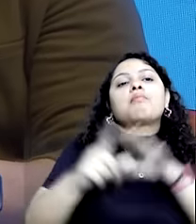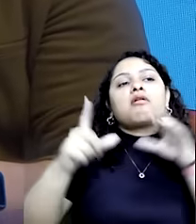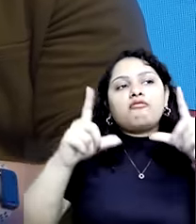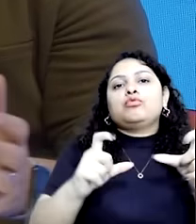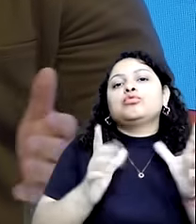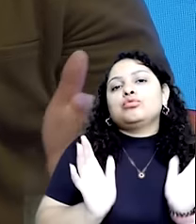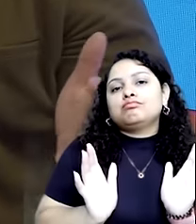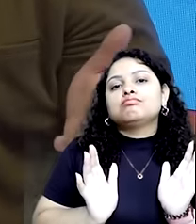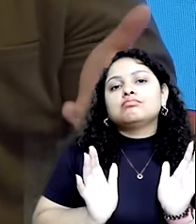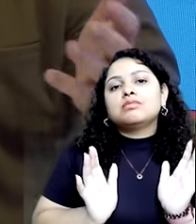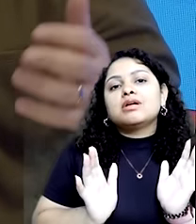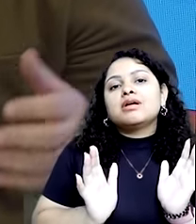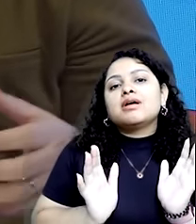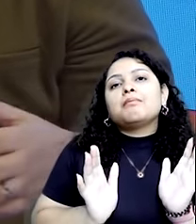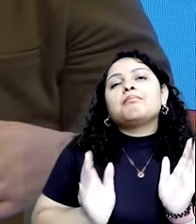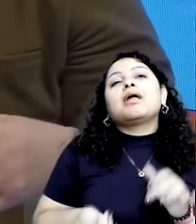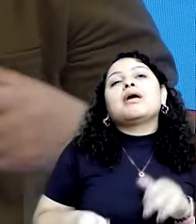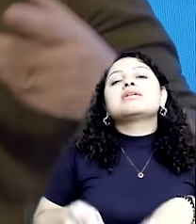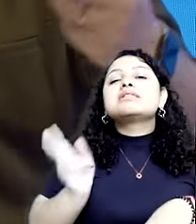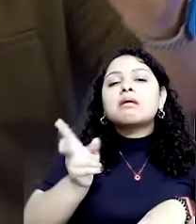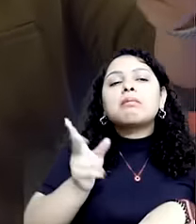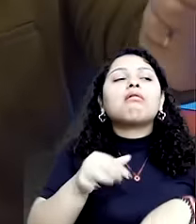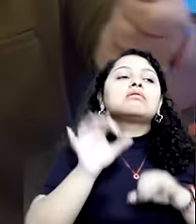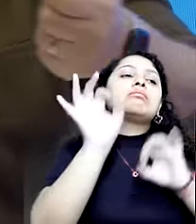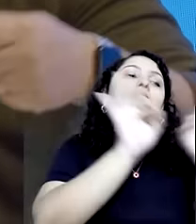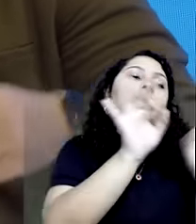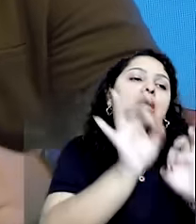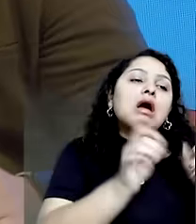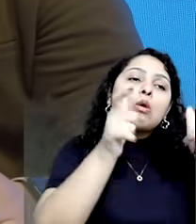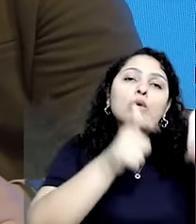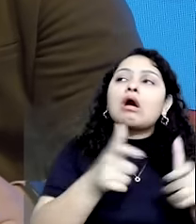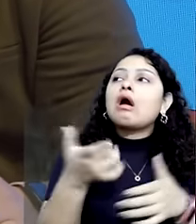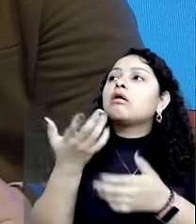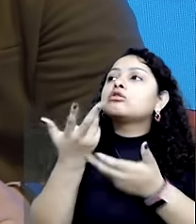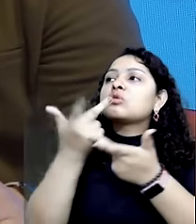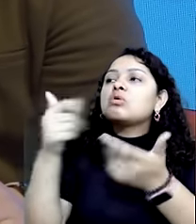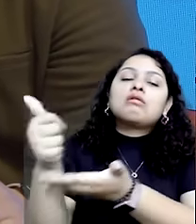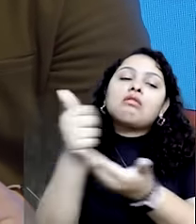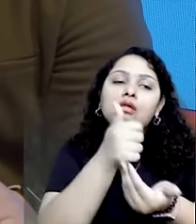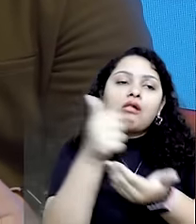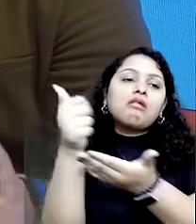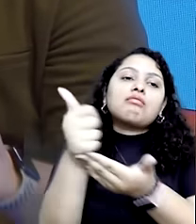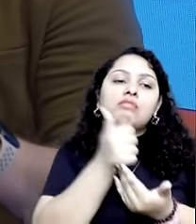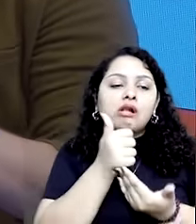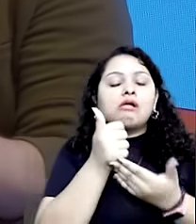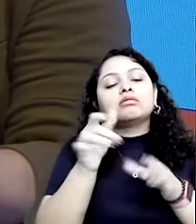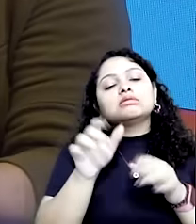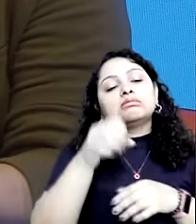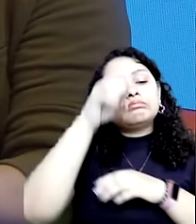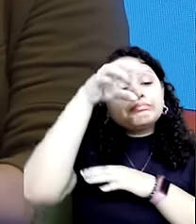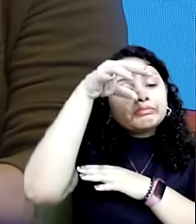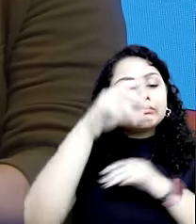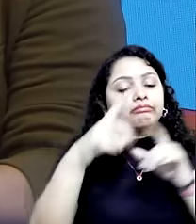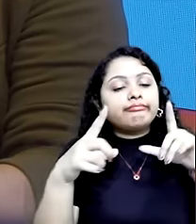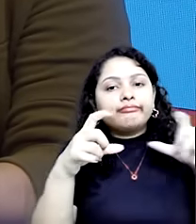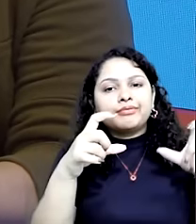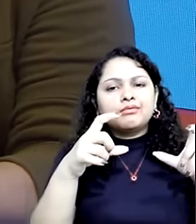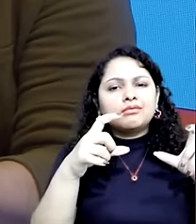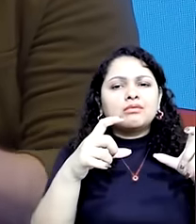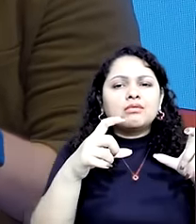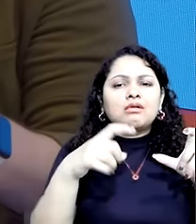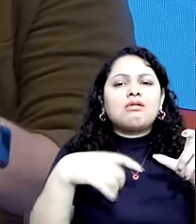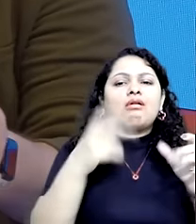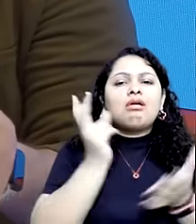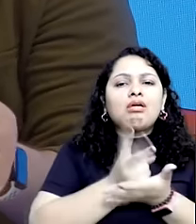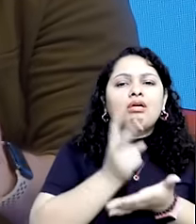isso para você não ter que chegar a fazer a montagem pega equipamento faz um fundo infinito coloca uma iluminação deixa um cantinho Pronto já um